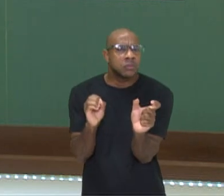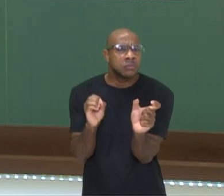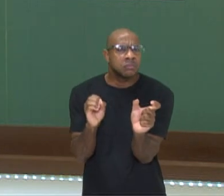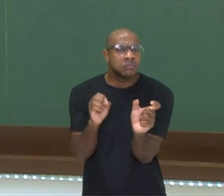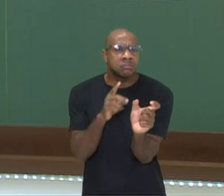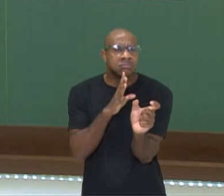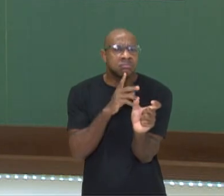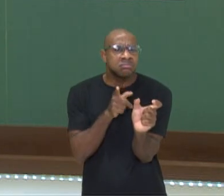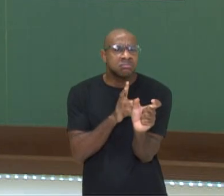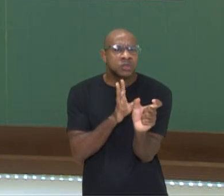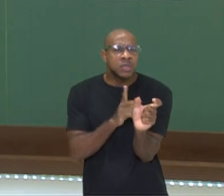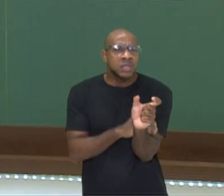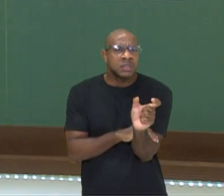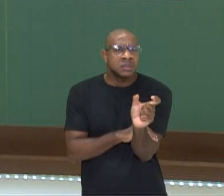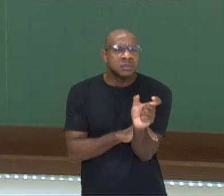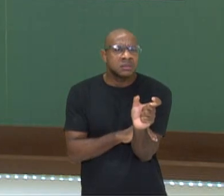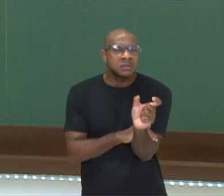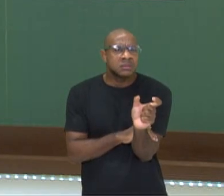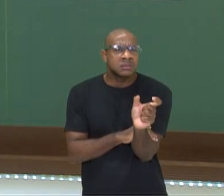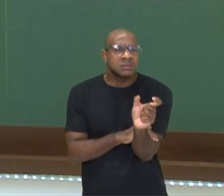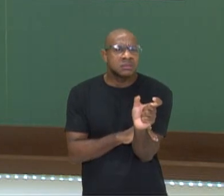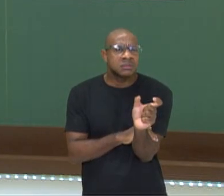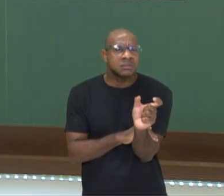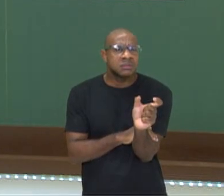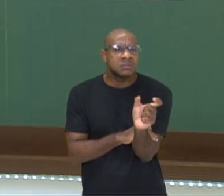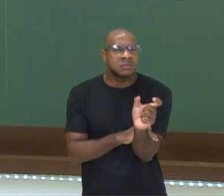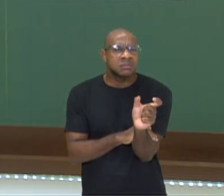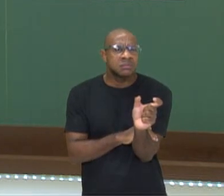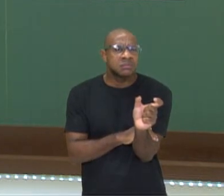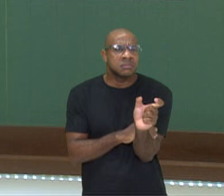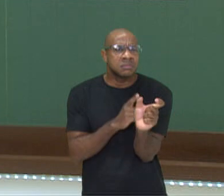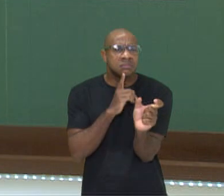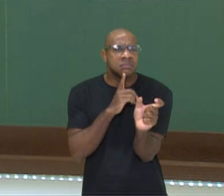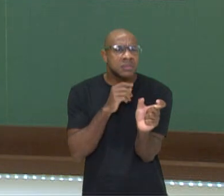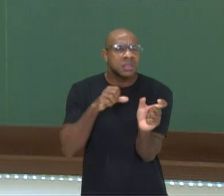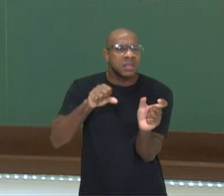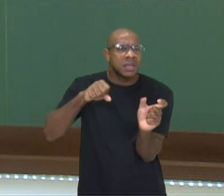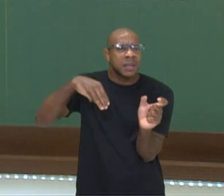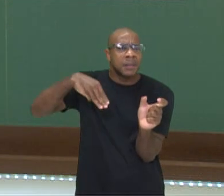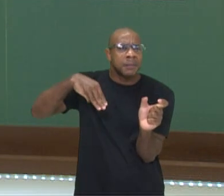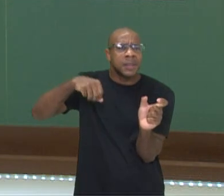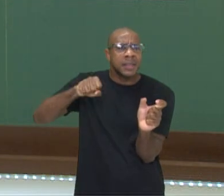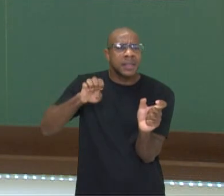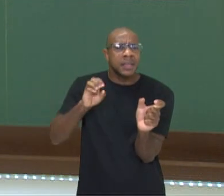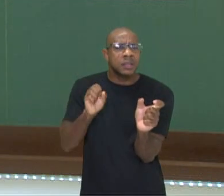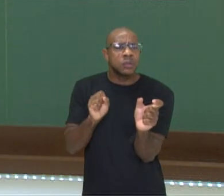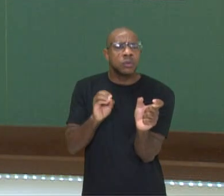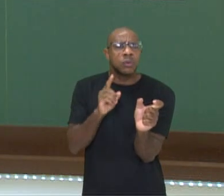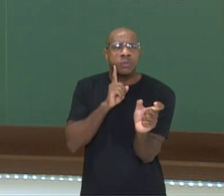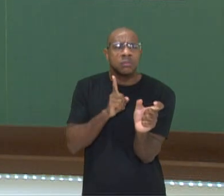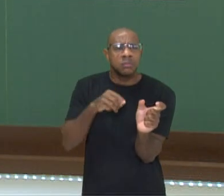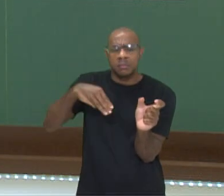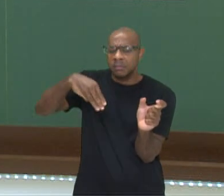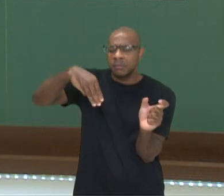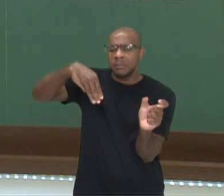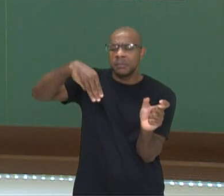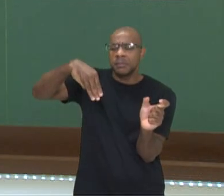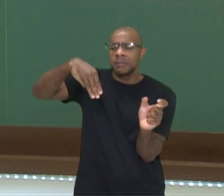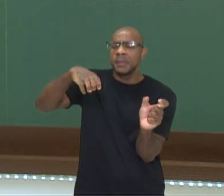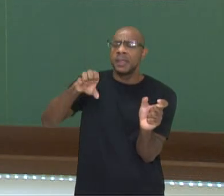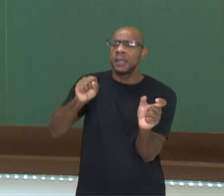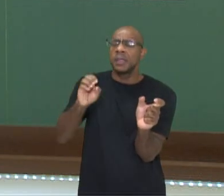meso-americano, você sabe, né? Se você não tem ideia do que significa meso, você não vai entender. Olha,